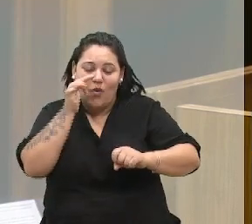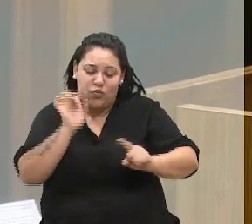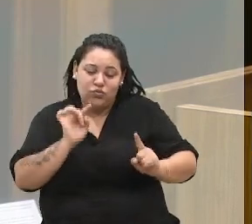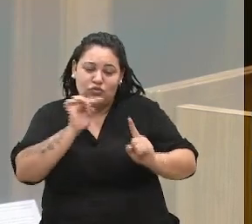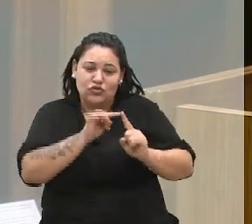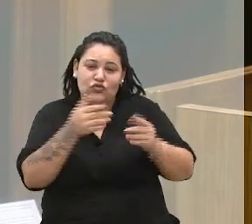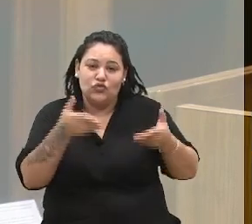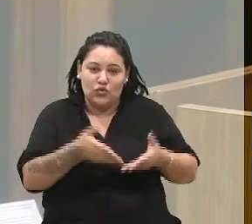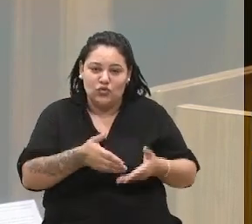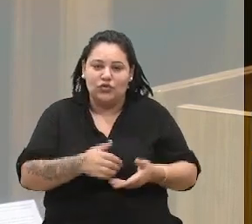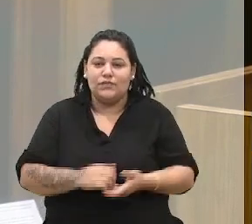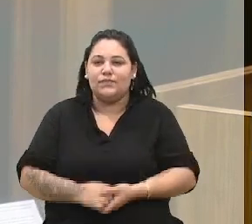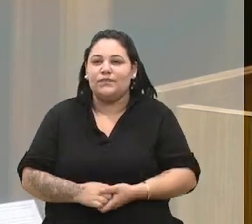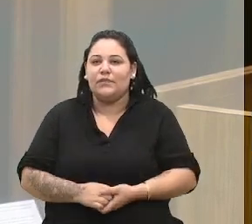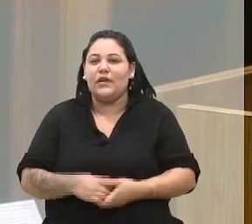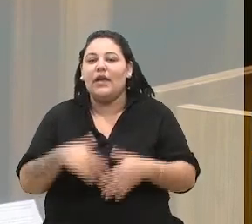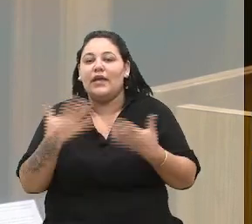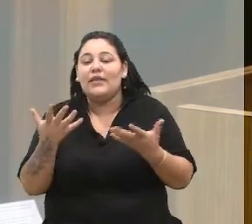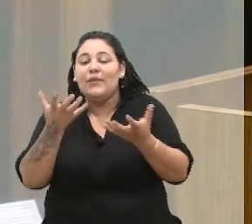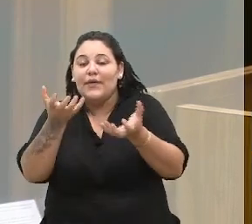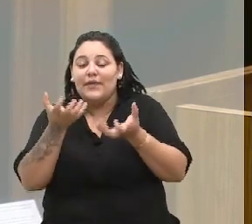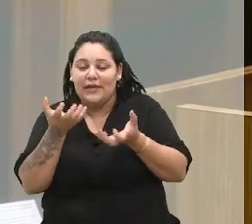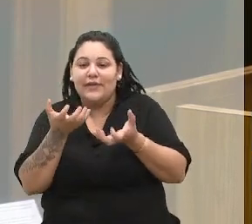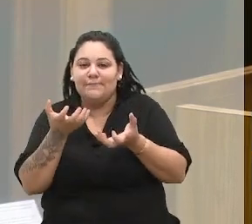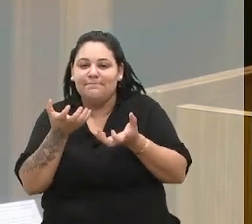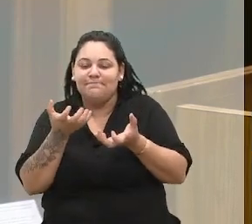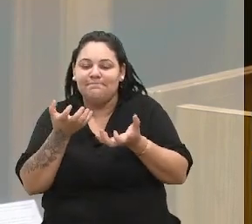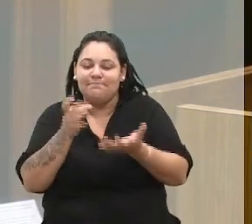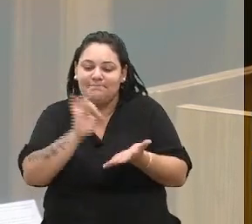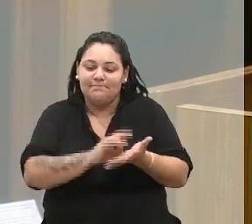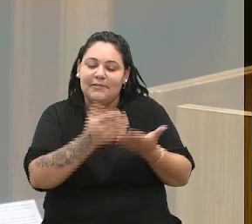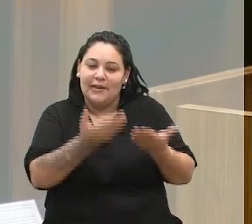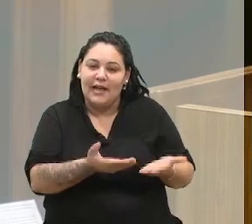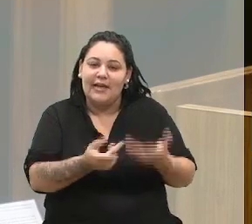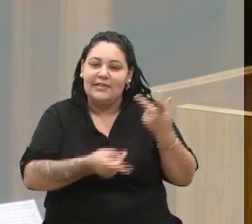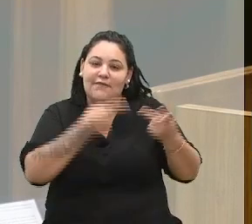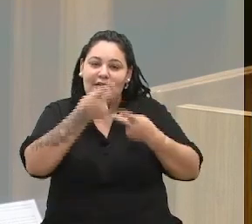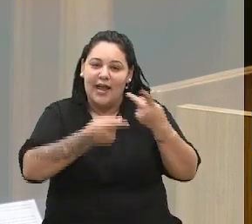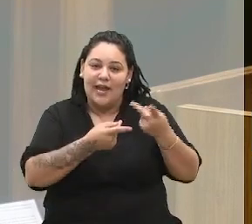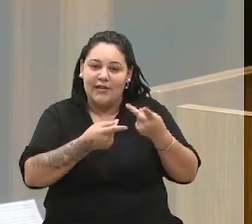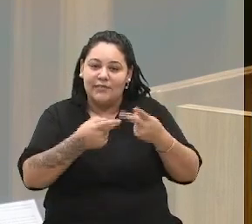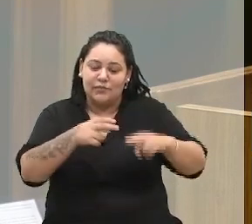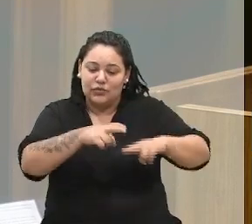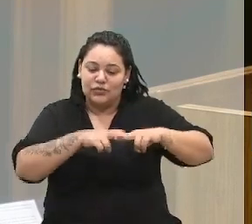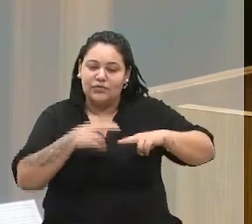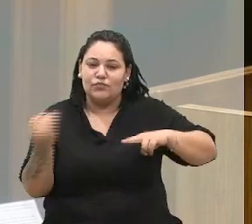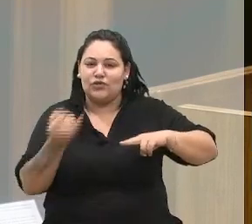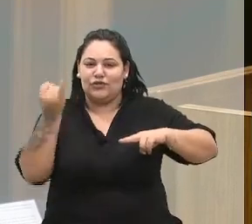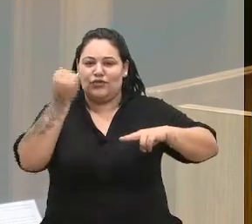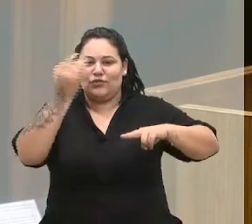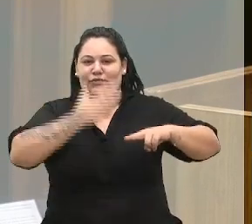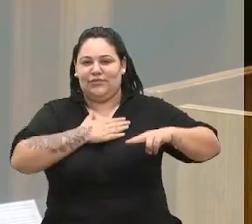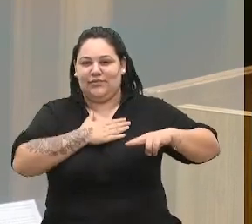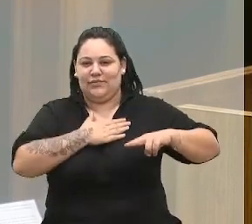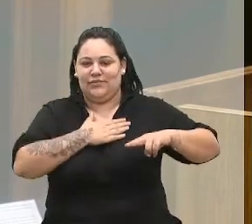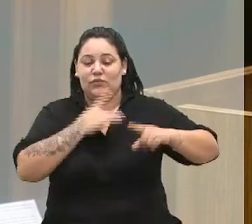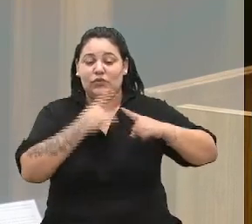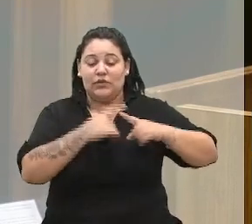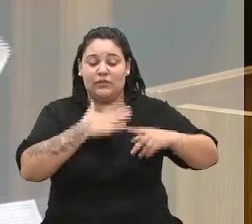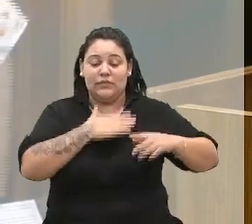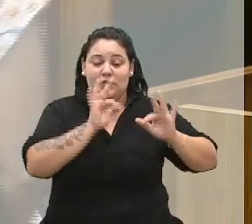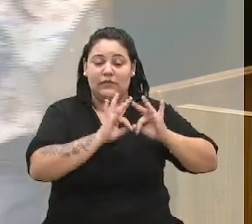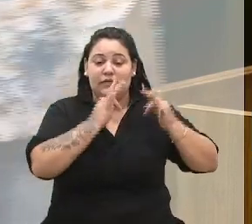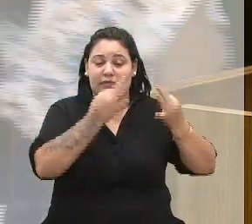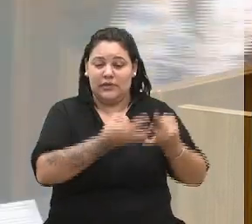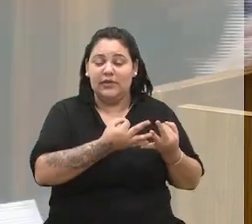chegou. Então eu queria deixar aqui esse registro, né, importante para mim, porque a minha família,